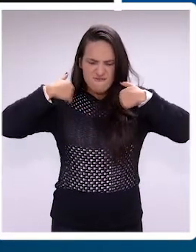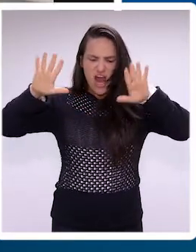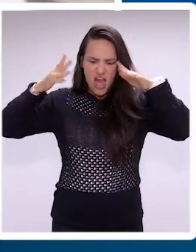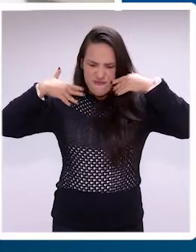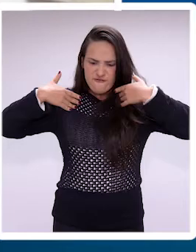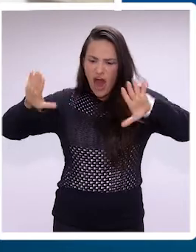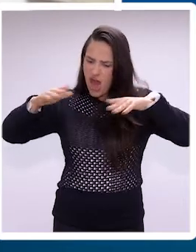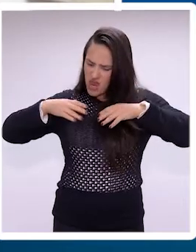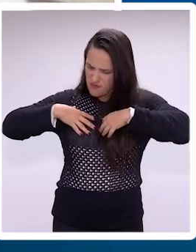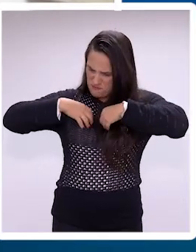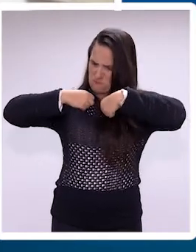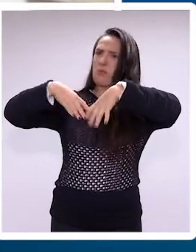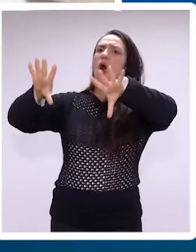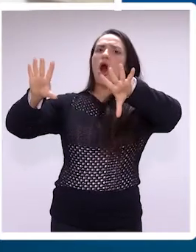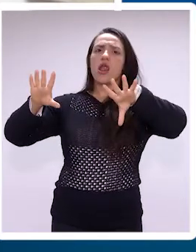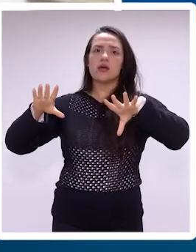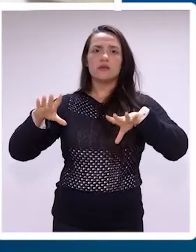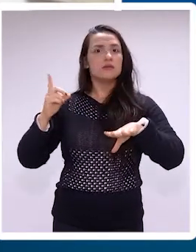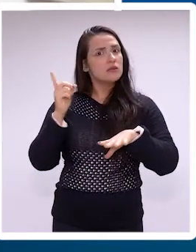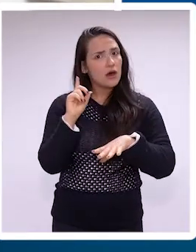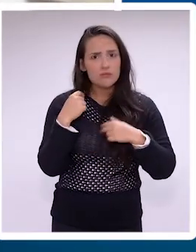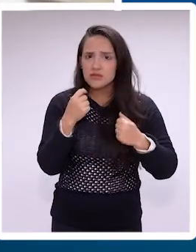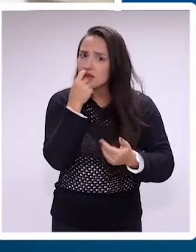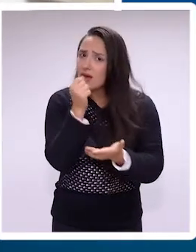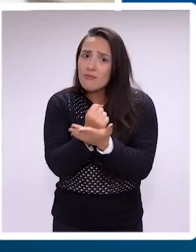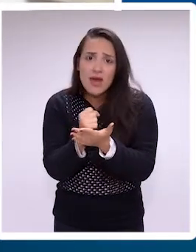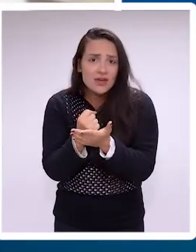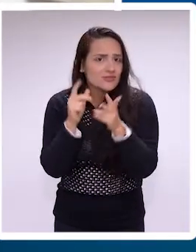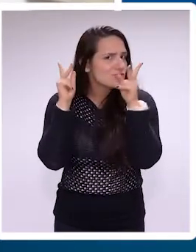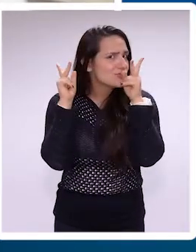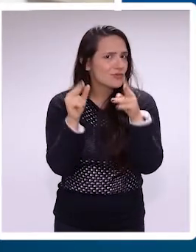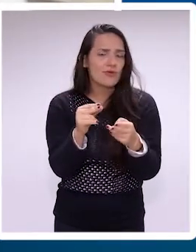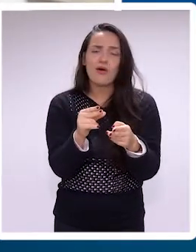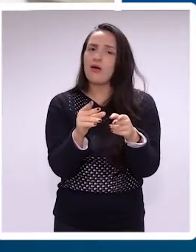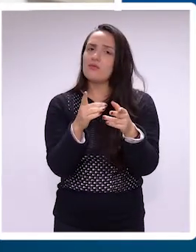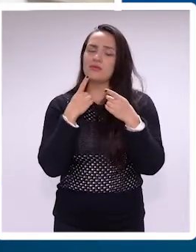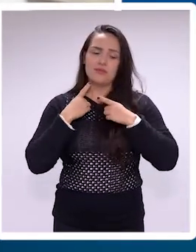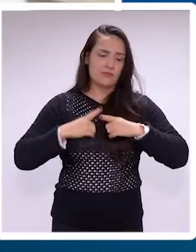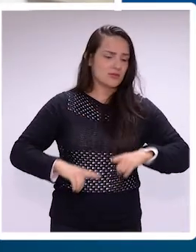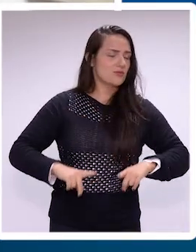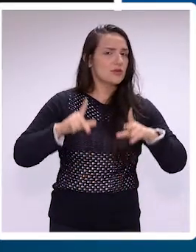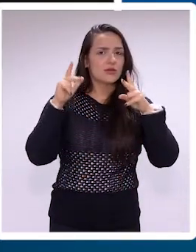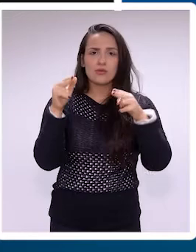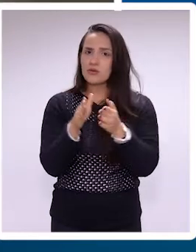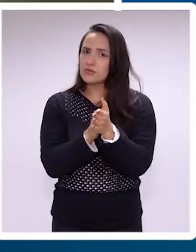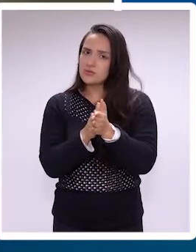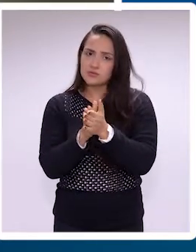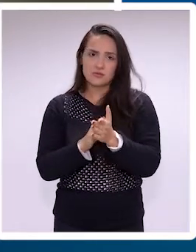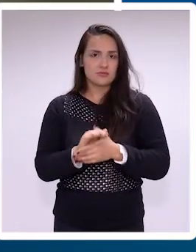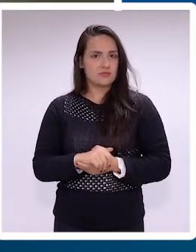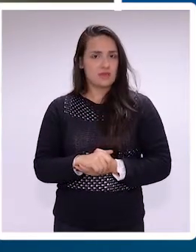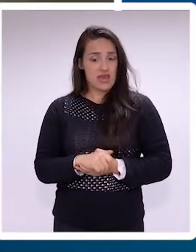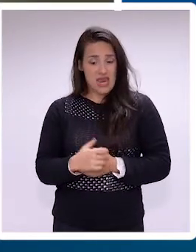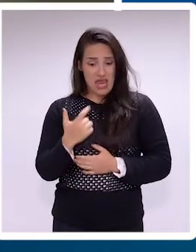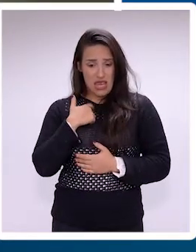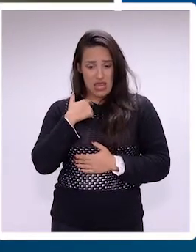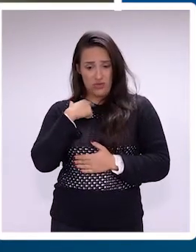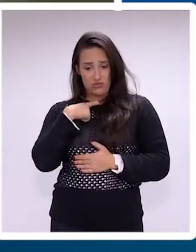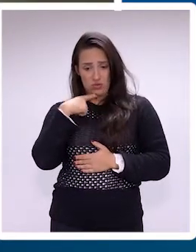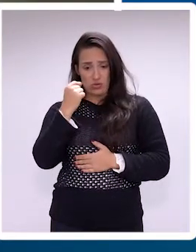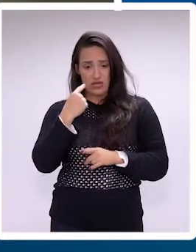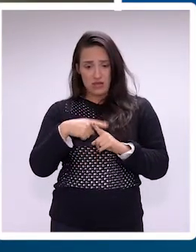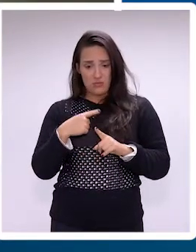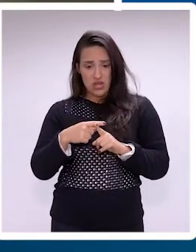a mesma coisa é a depressão. A pessoa não é ansiosa porque seja fraca. Ela não é